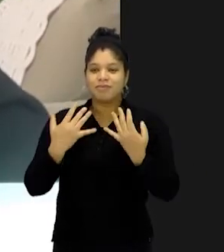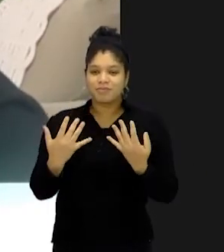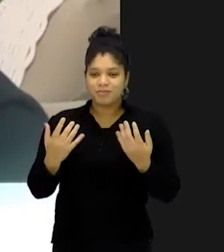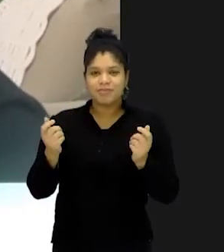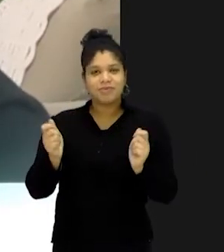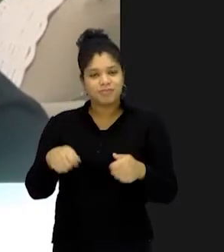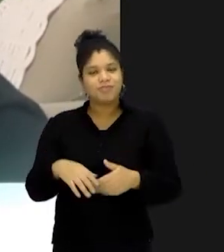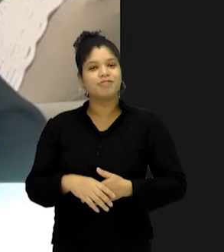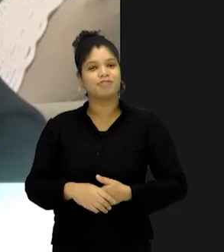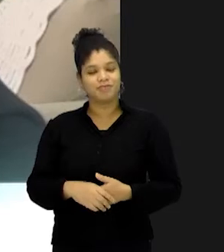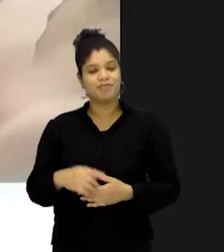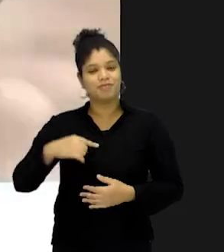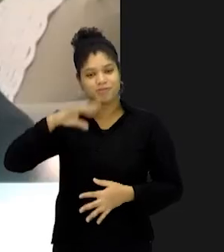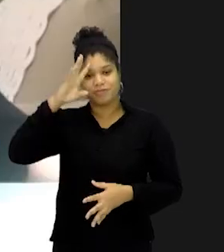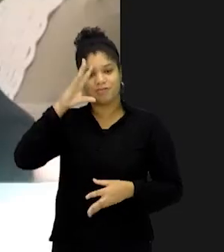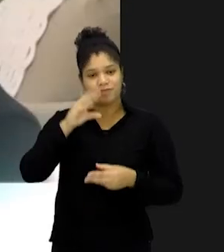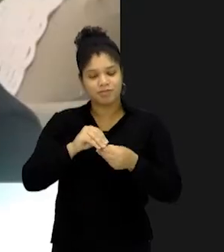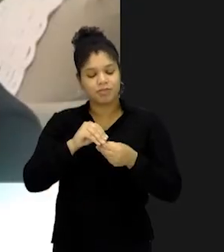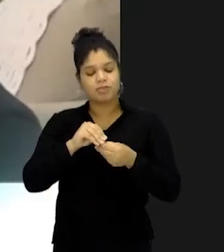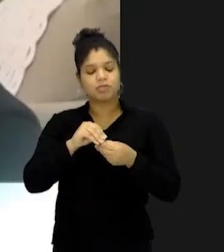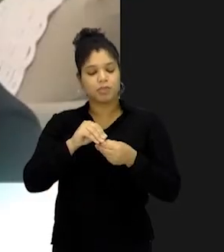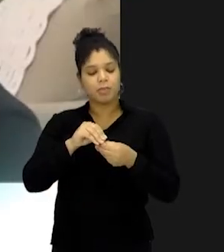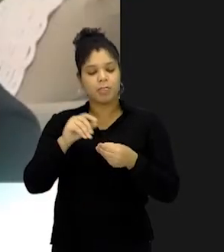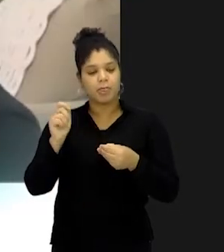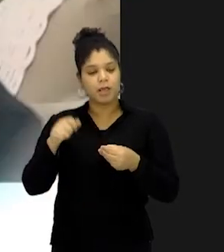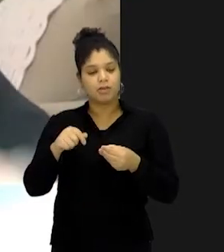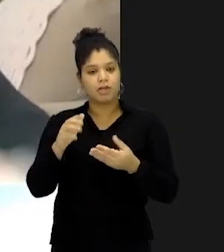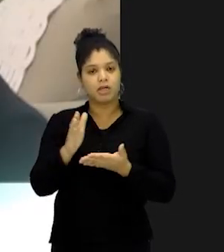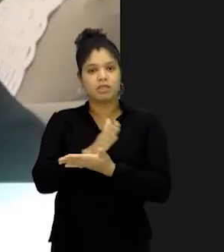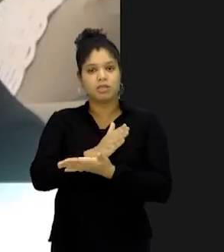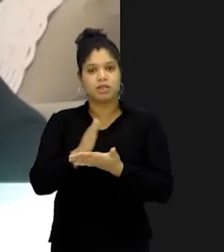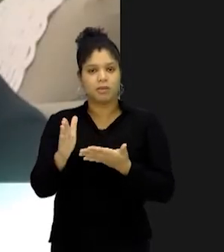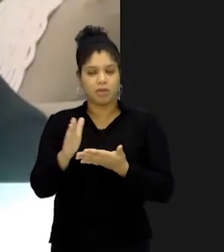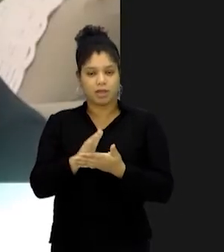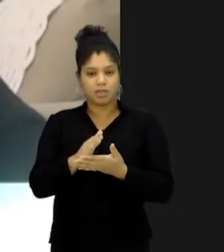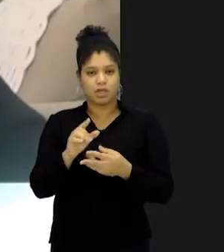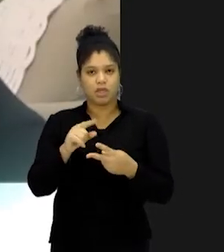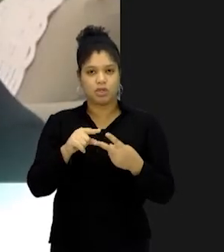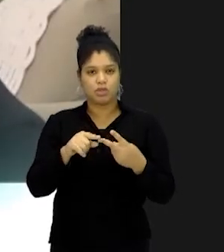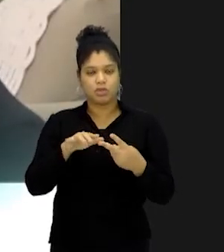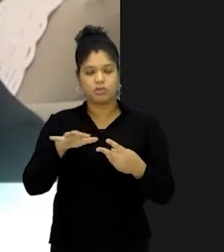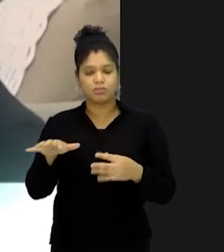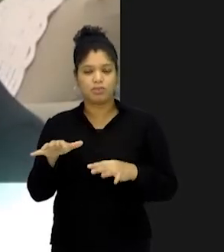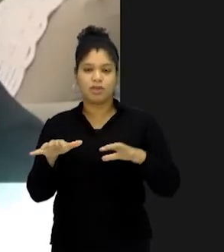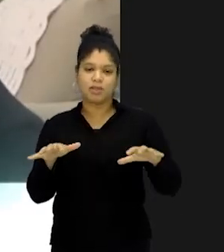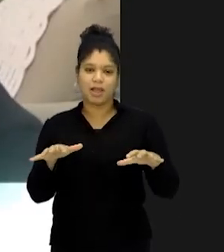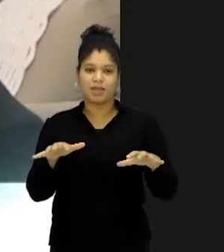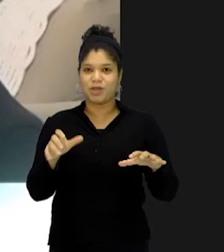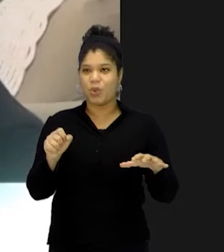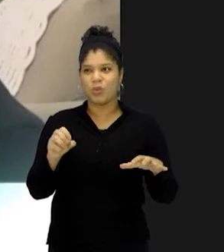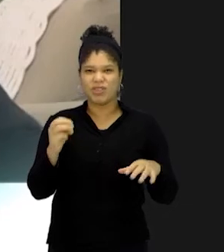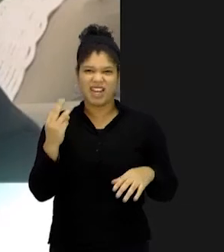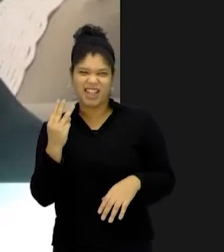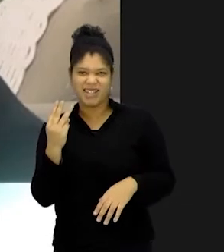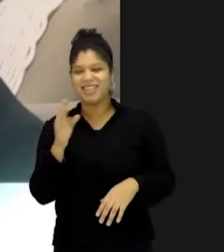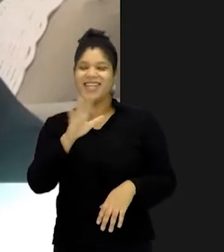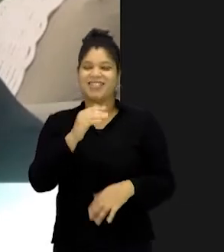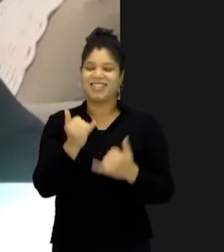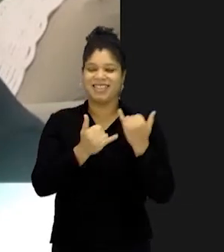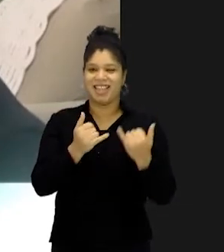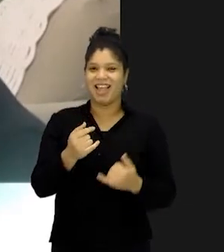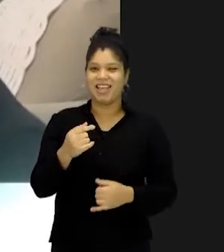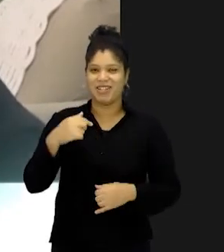aí foi onde eu resolvi desmembrar, me dividi em dois, ou em três, não, em dois só.